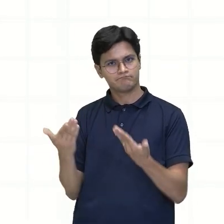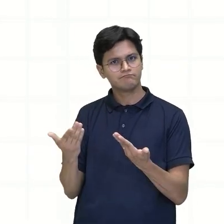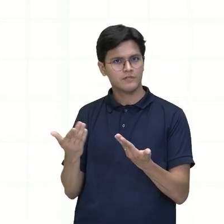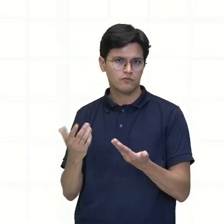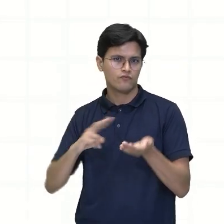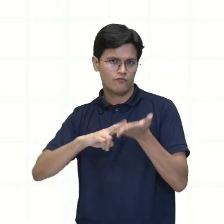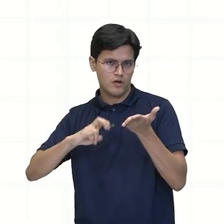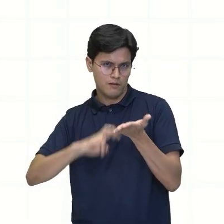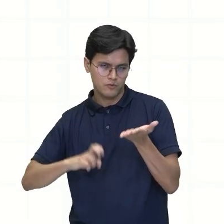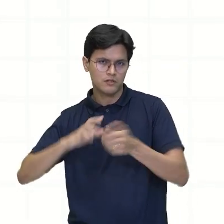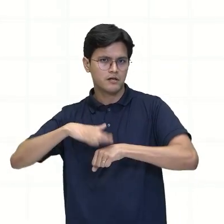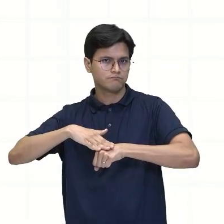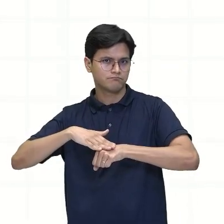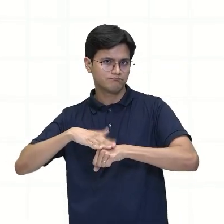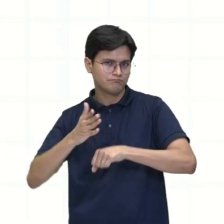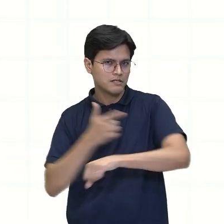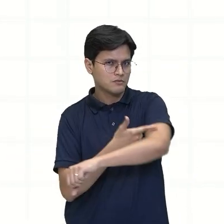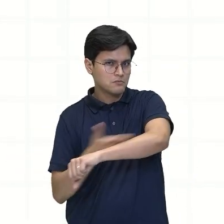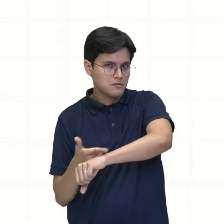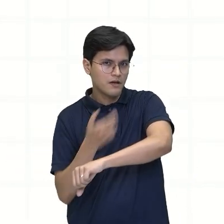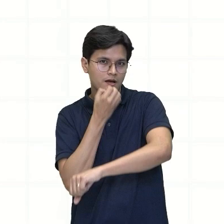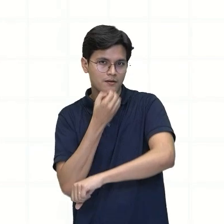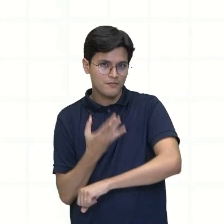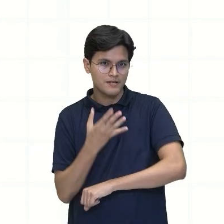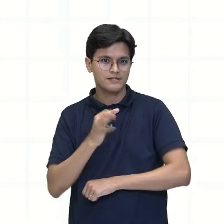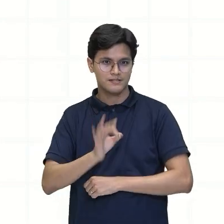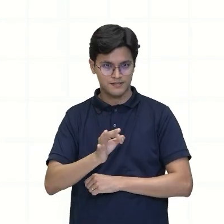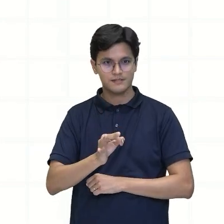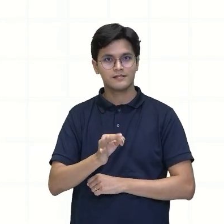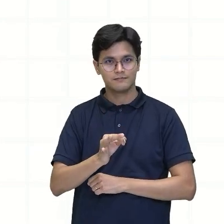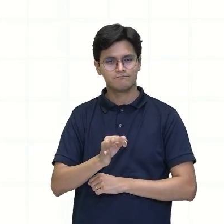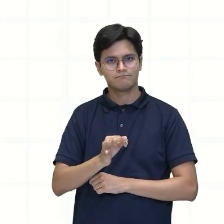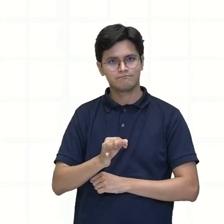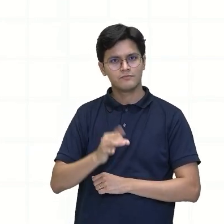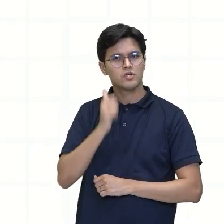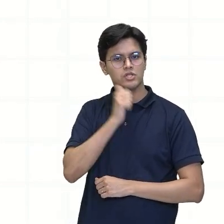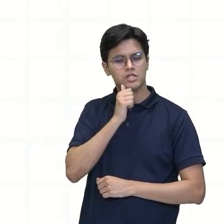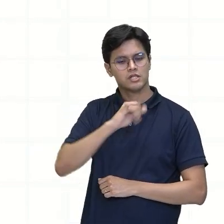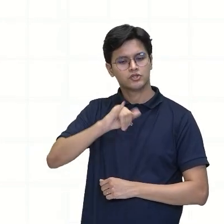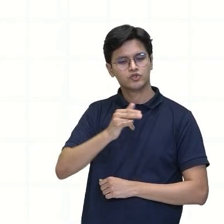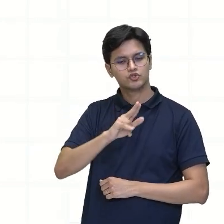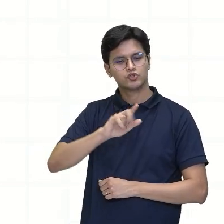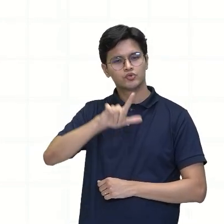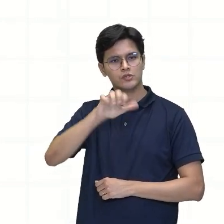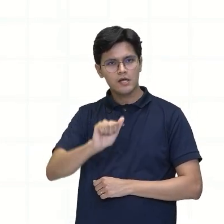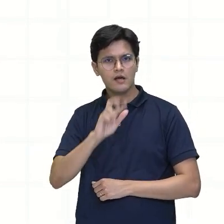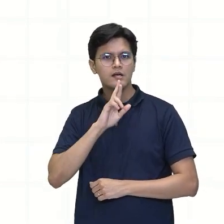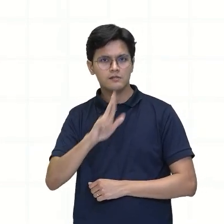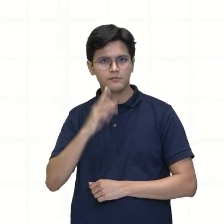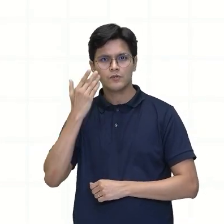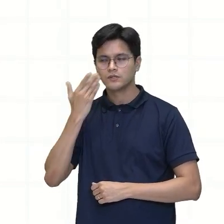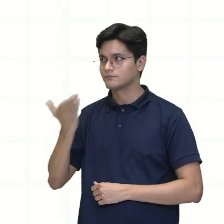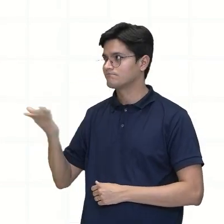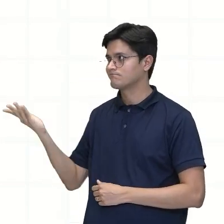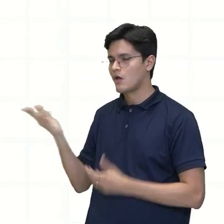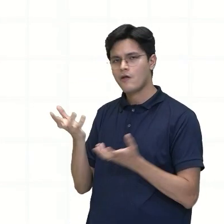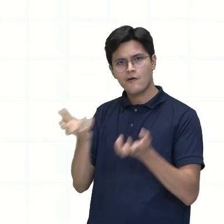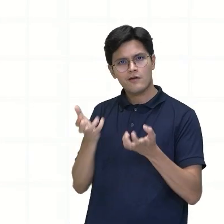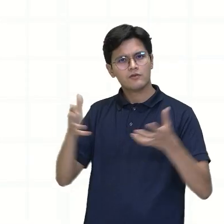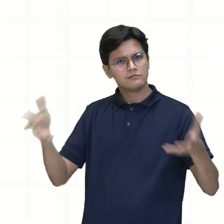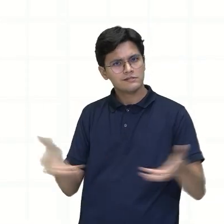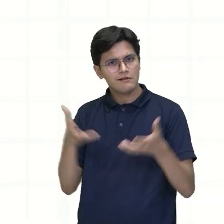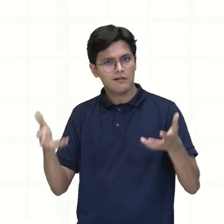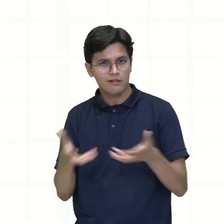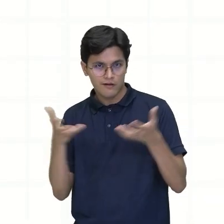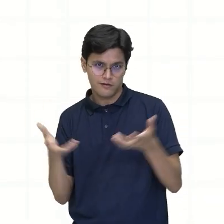want some salad. I want some salad. Eu quero um pouco de salada, né? Eu quero salada de modo geral.